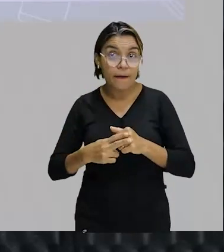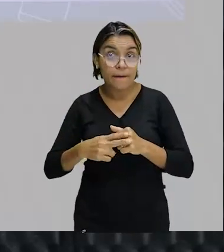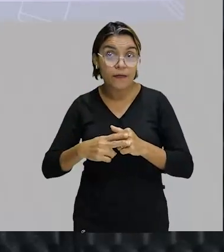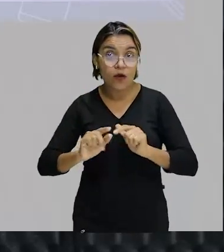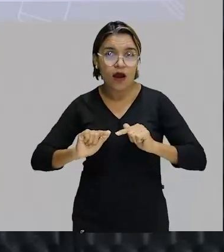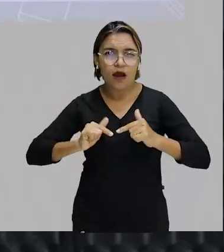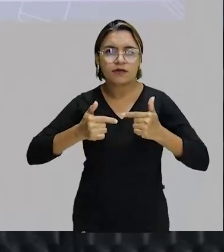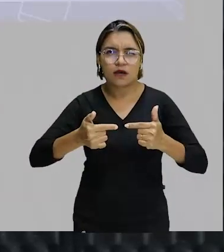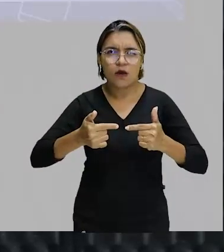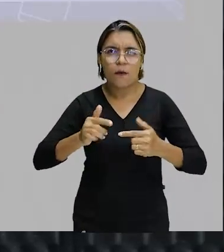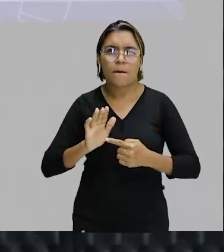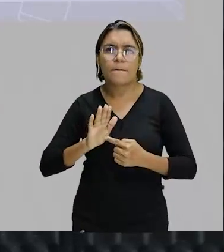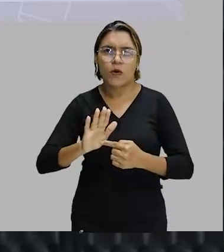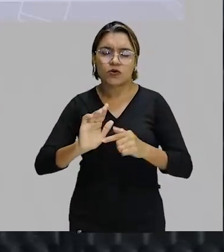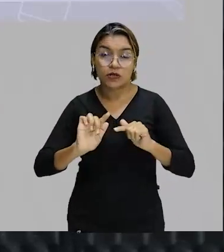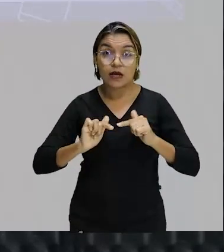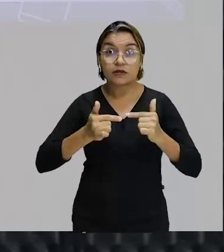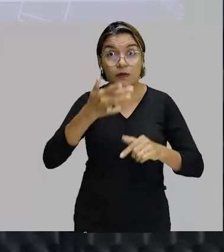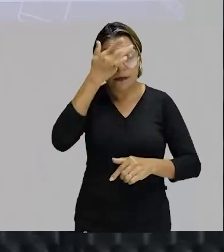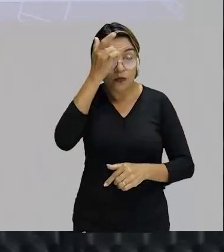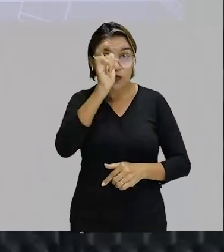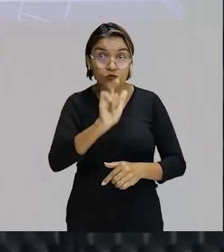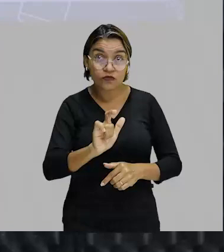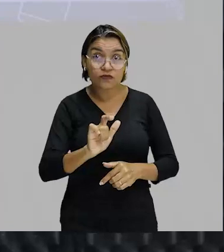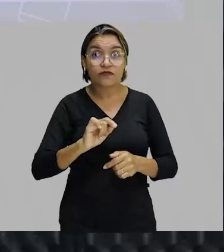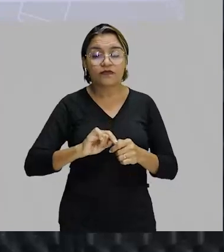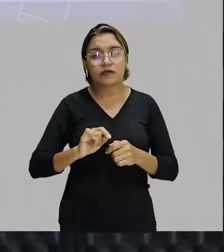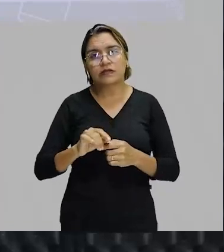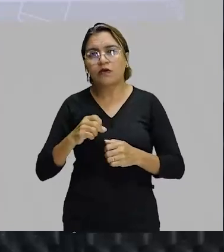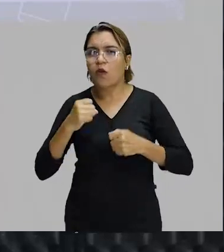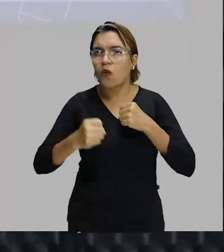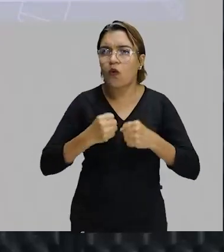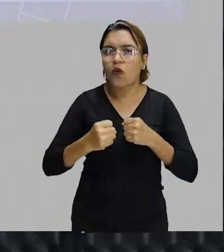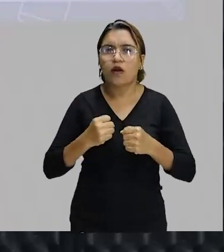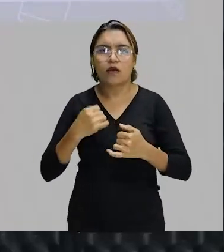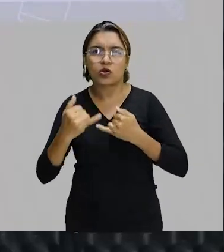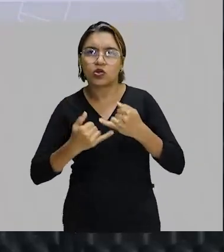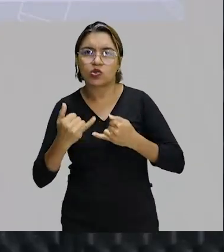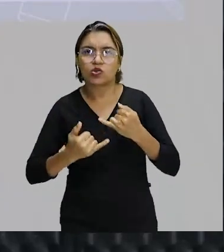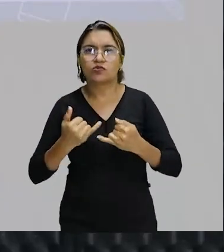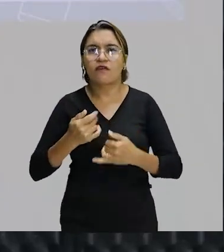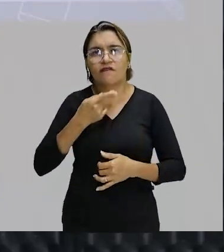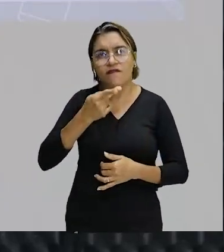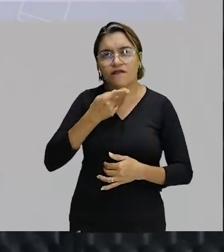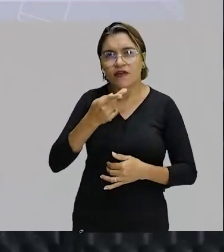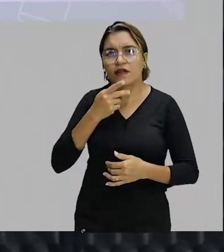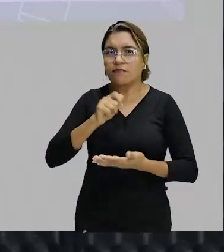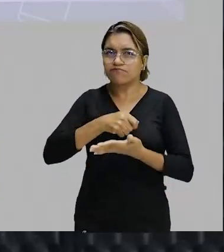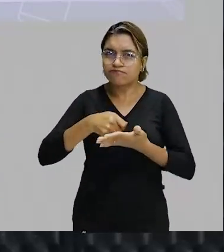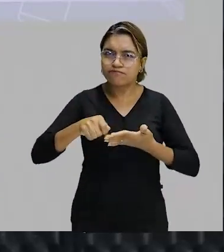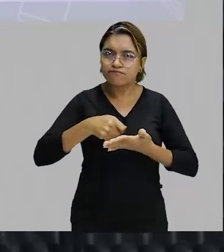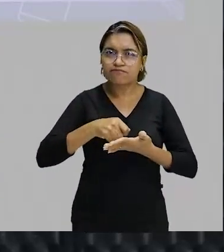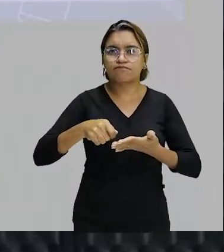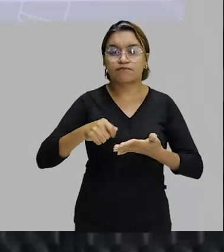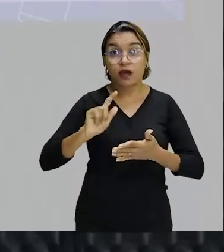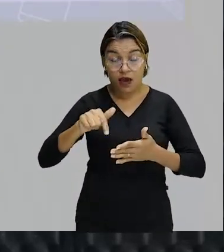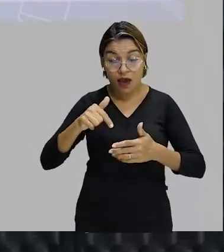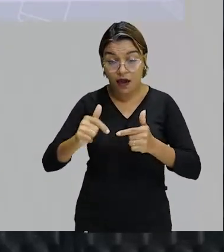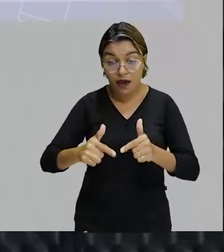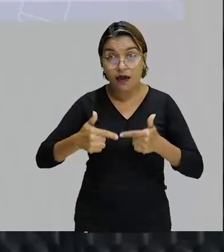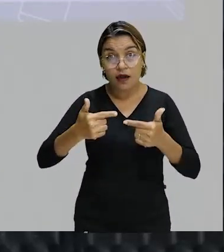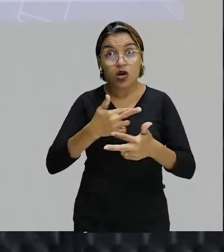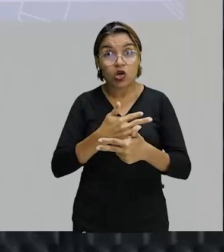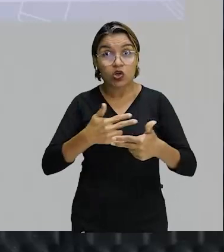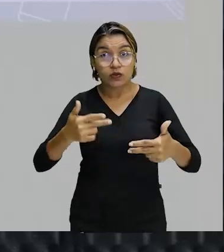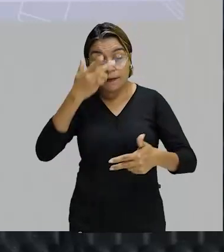que indicam ações que um sujeito executa. Tá bom? Então, correr, jogar, brincar, falar, escrever, são ações que